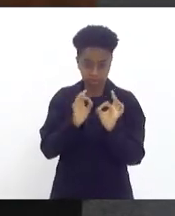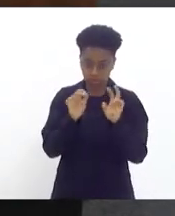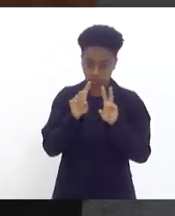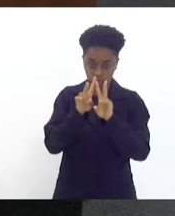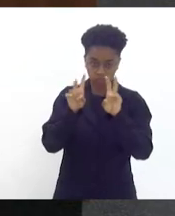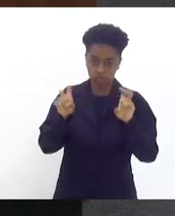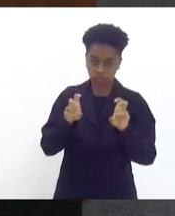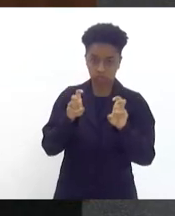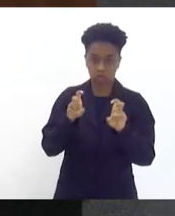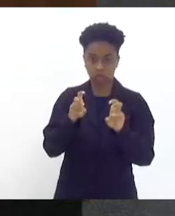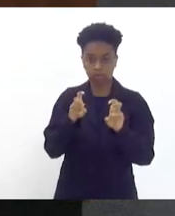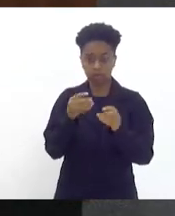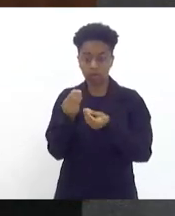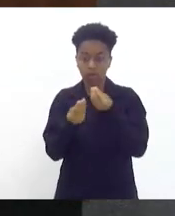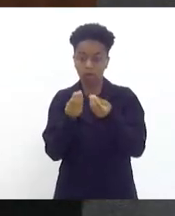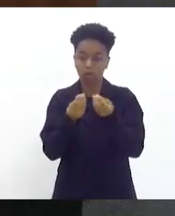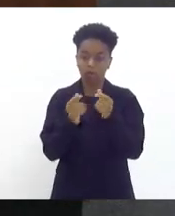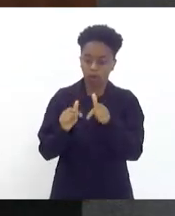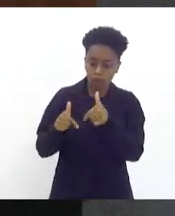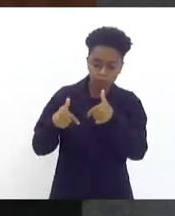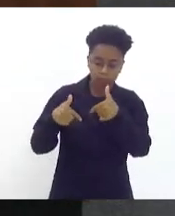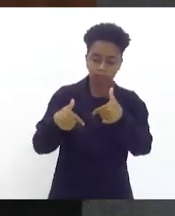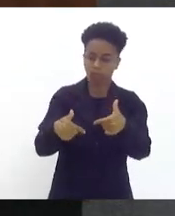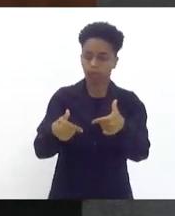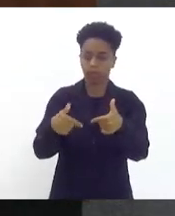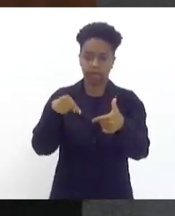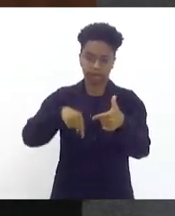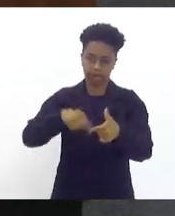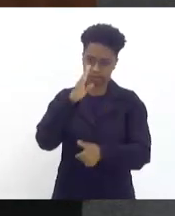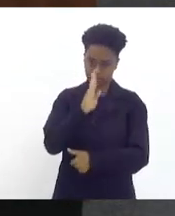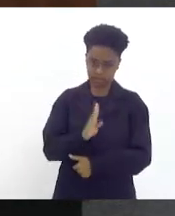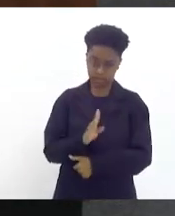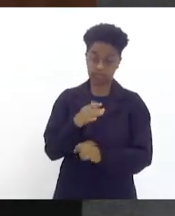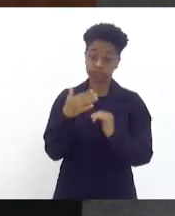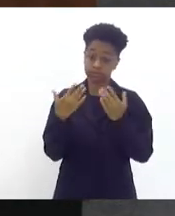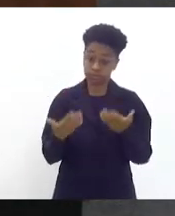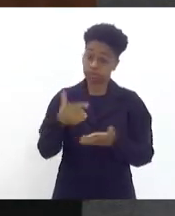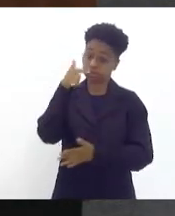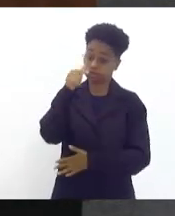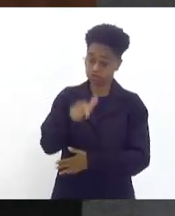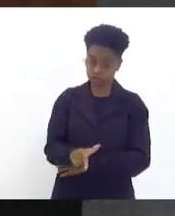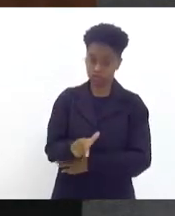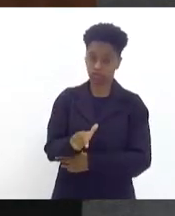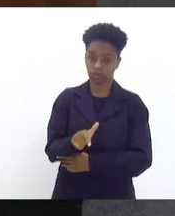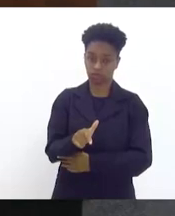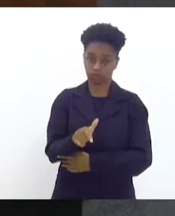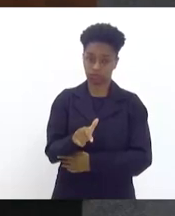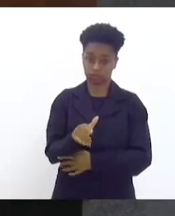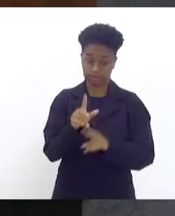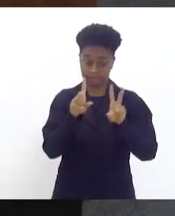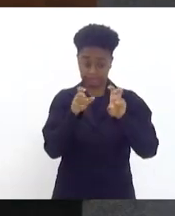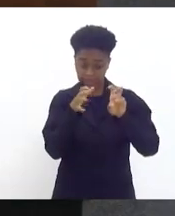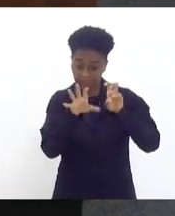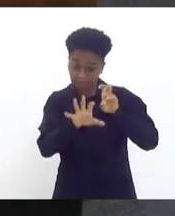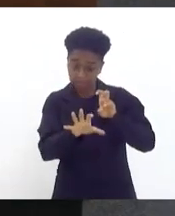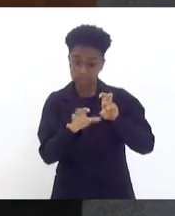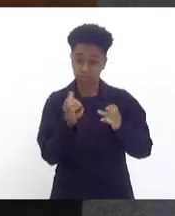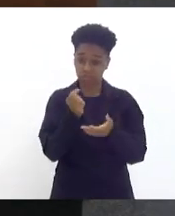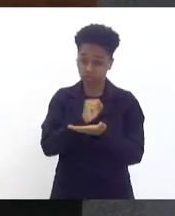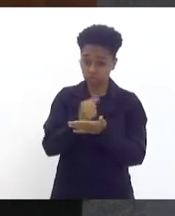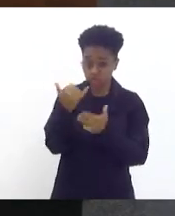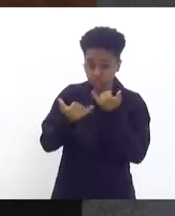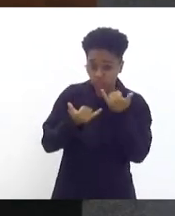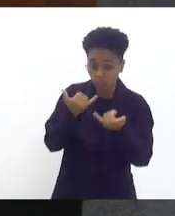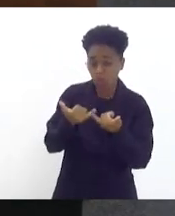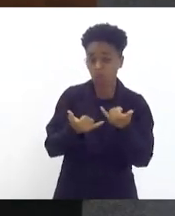a esse tipo de operação no Brasil então mais uma vez né um caso como este de jogos é